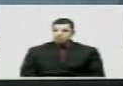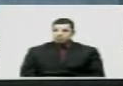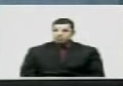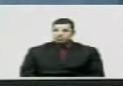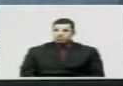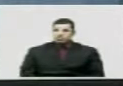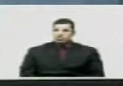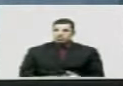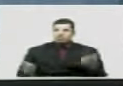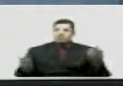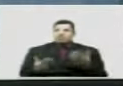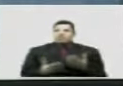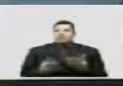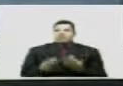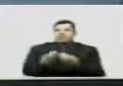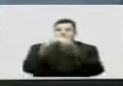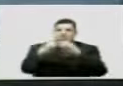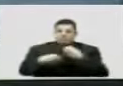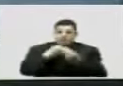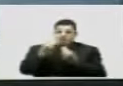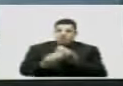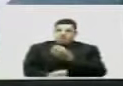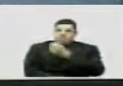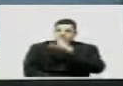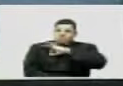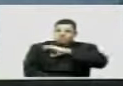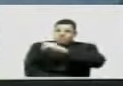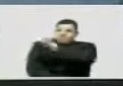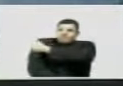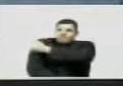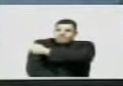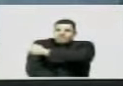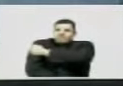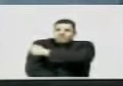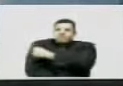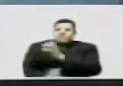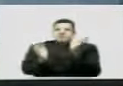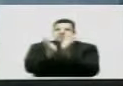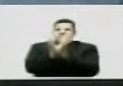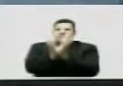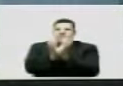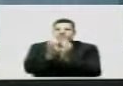e até hoje recebendo como aluno é Turma Omar Aziz.